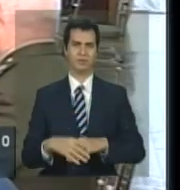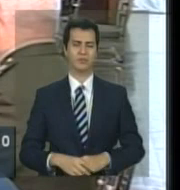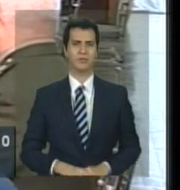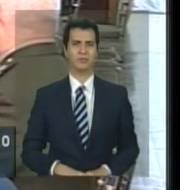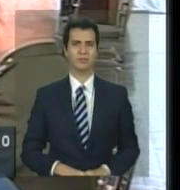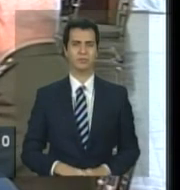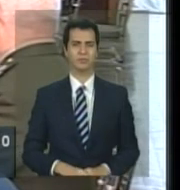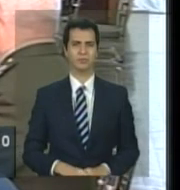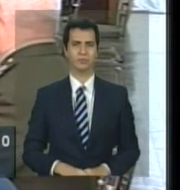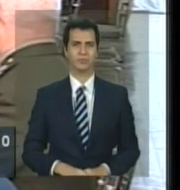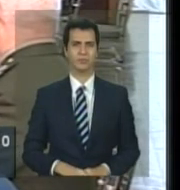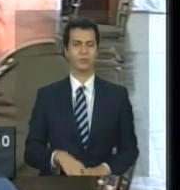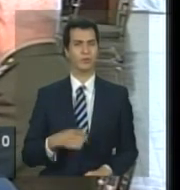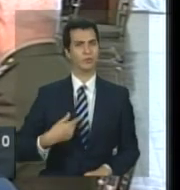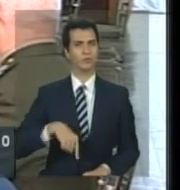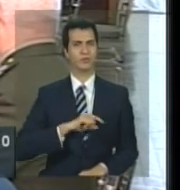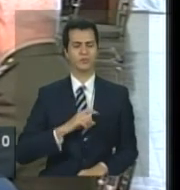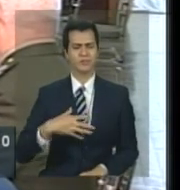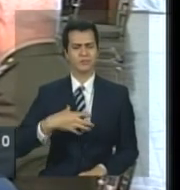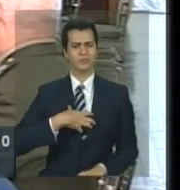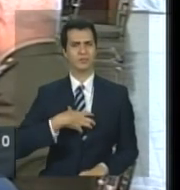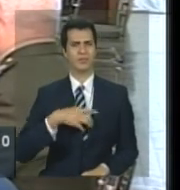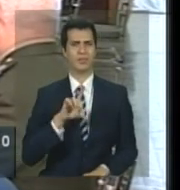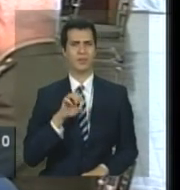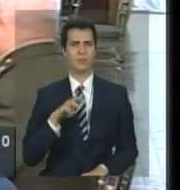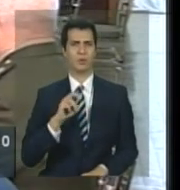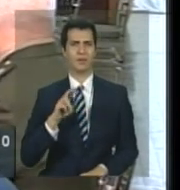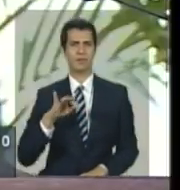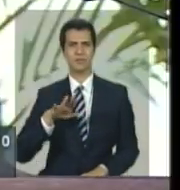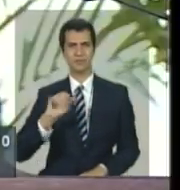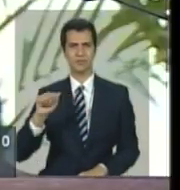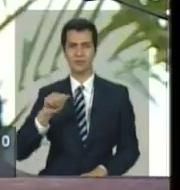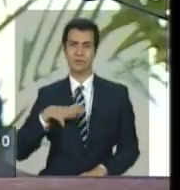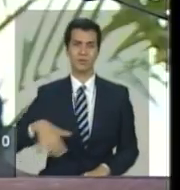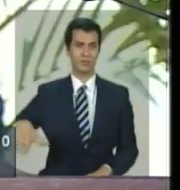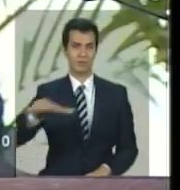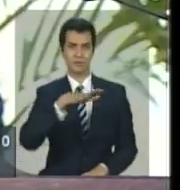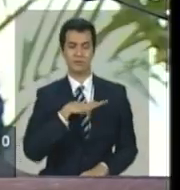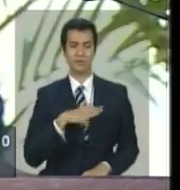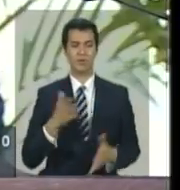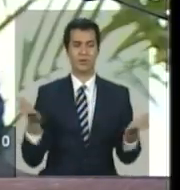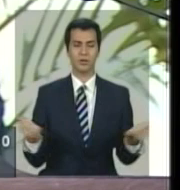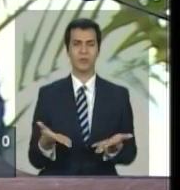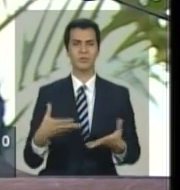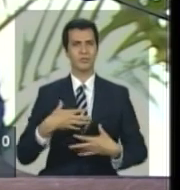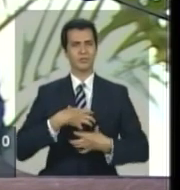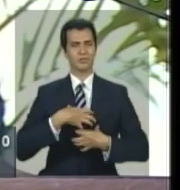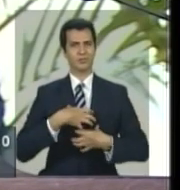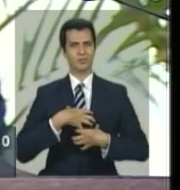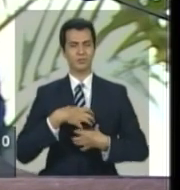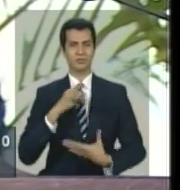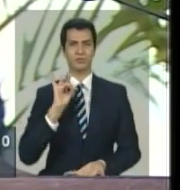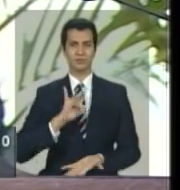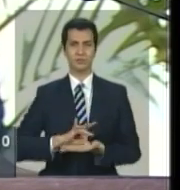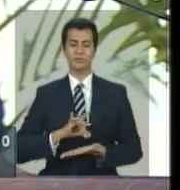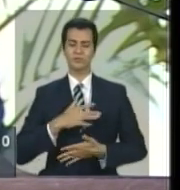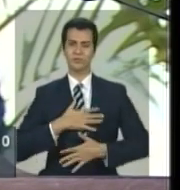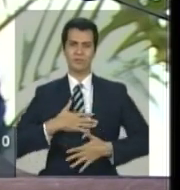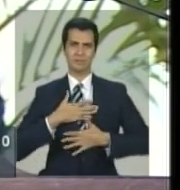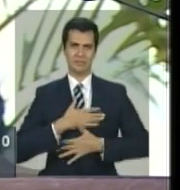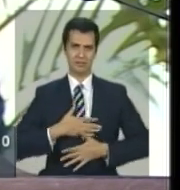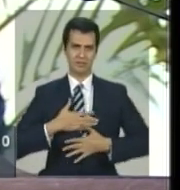Envoltos por esta aura democrática e amistosa, sinto-me verdadeiramente